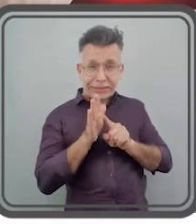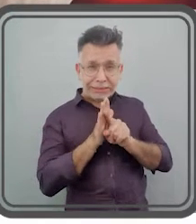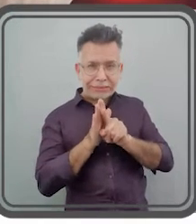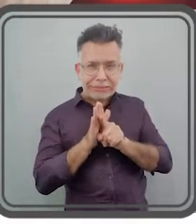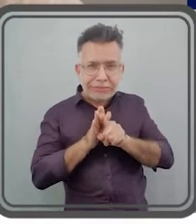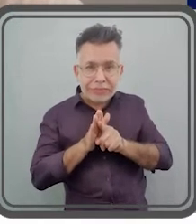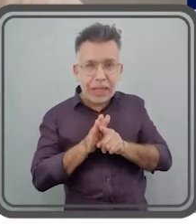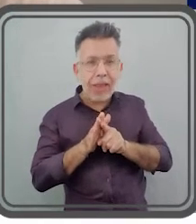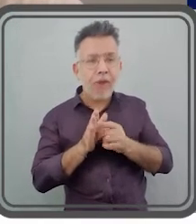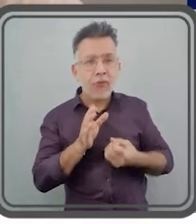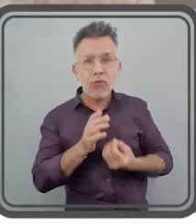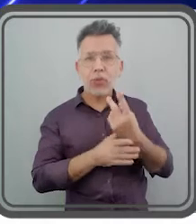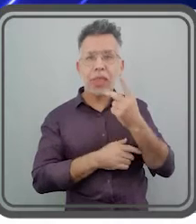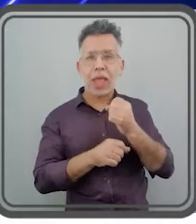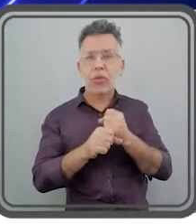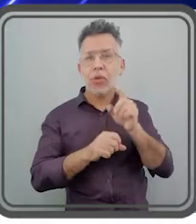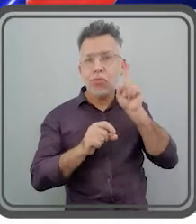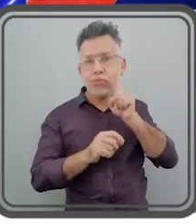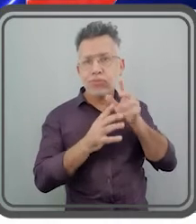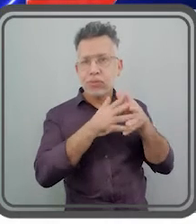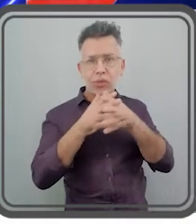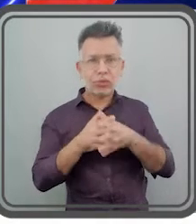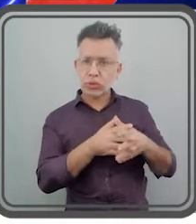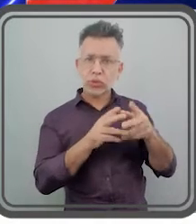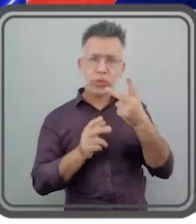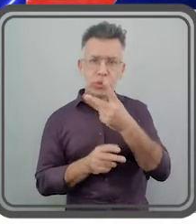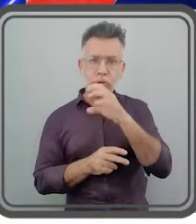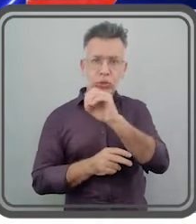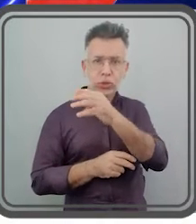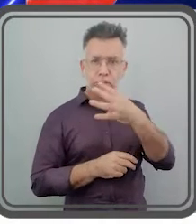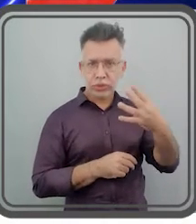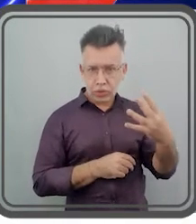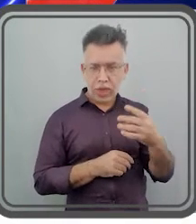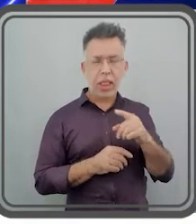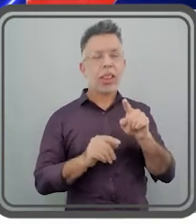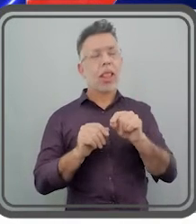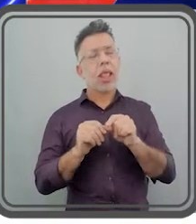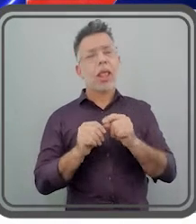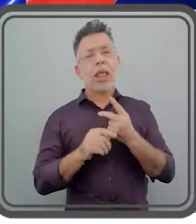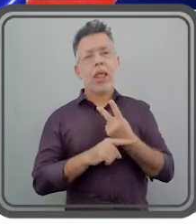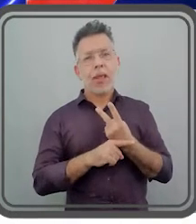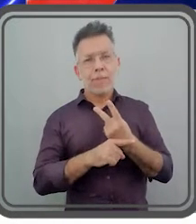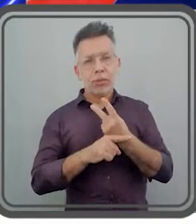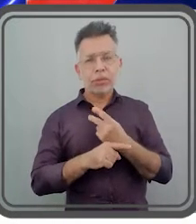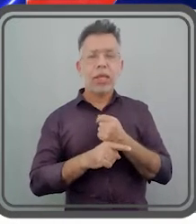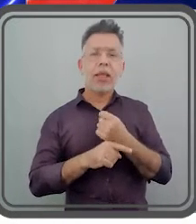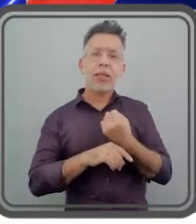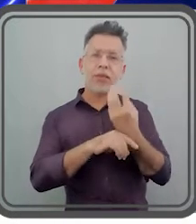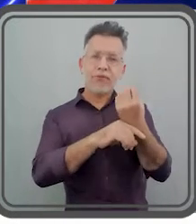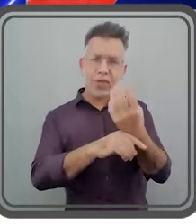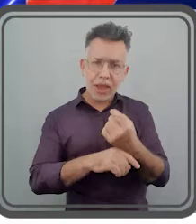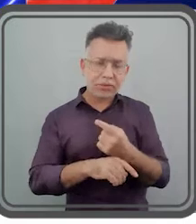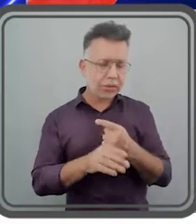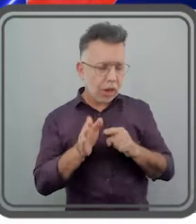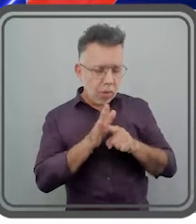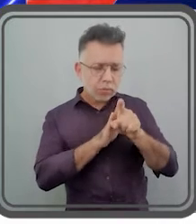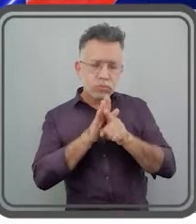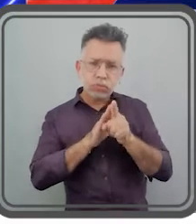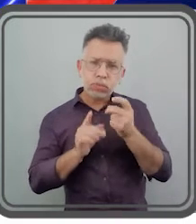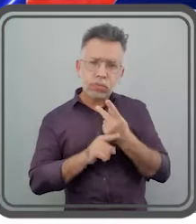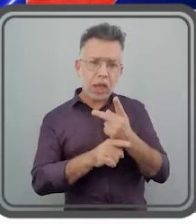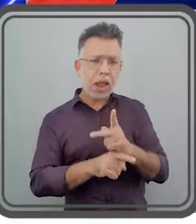fundado em 2004 lá nos Estados Unidos por alguns líderes da indústria de viagens online ela queria cozinhar um buscador